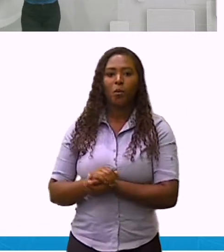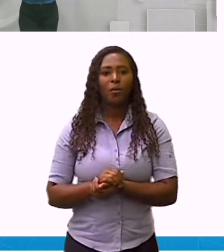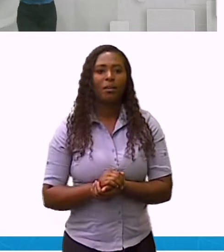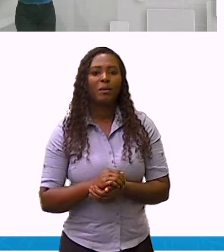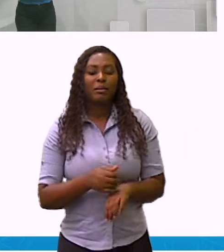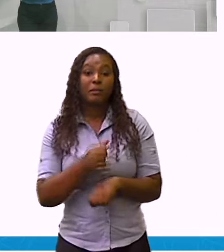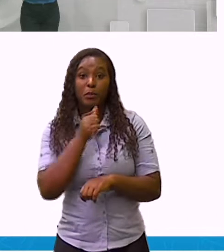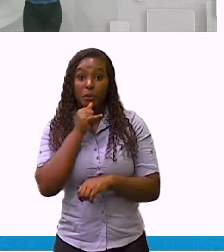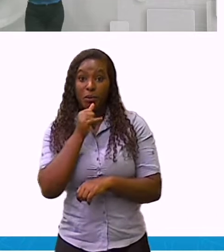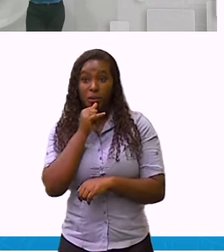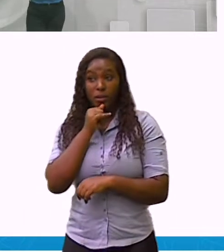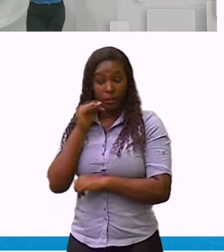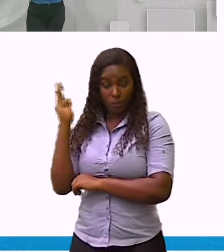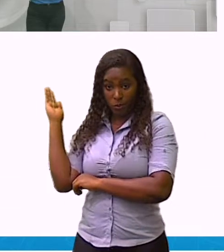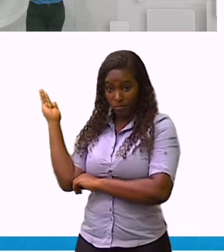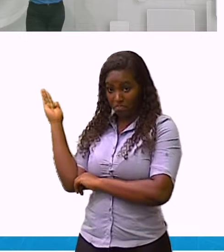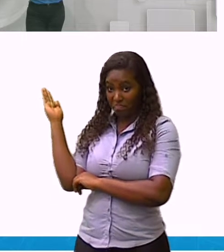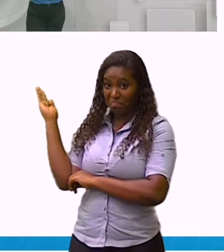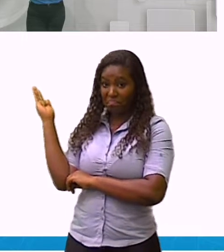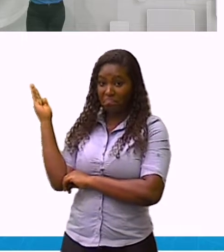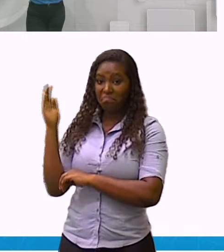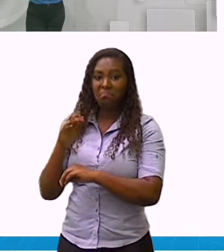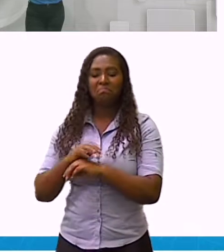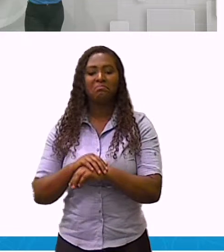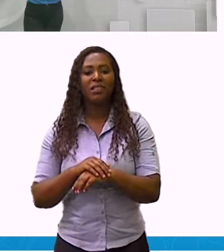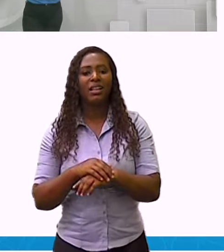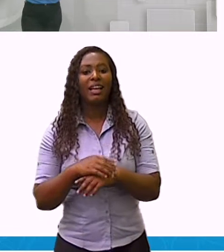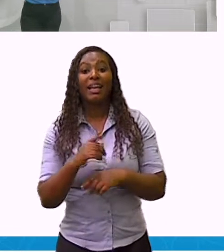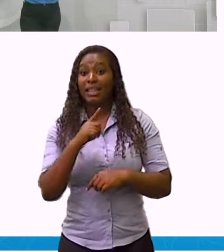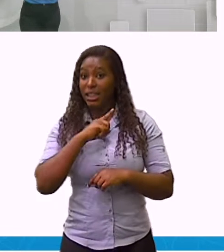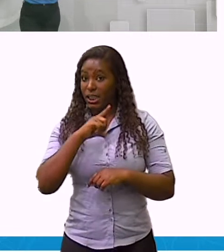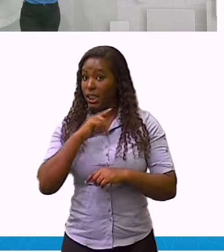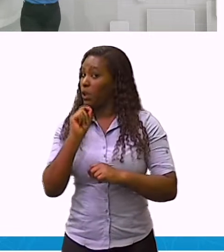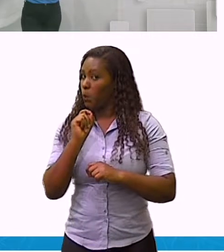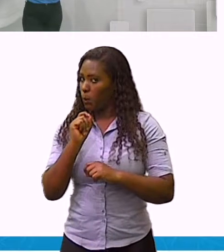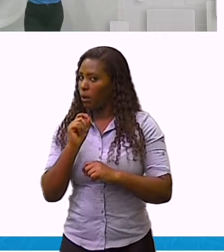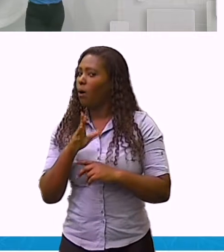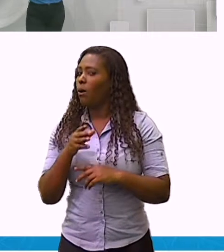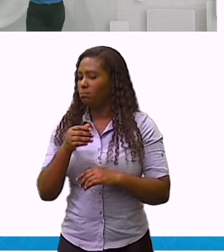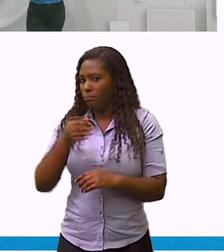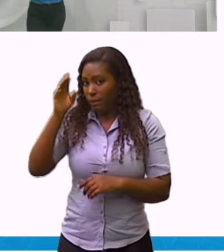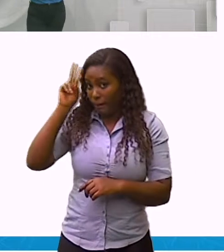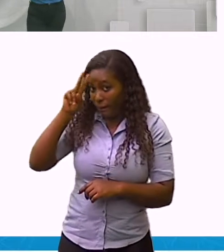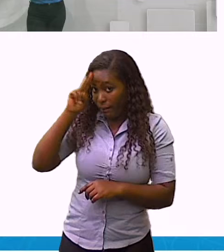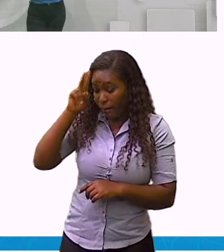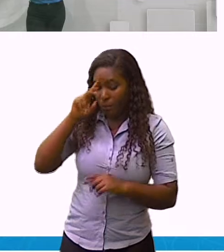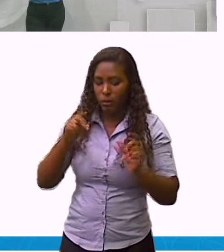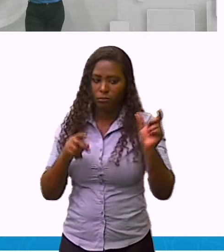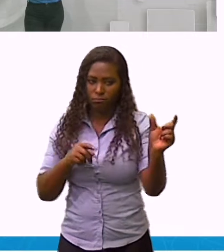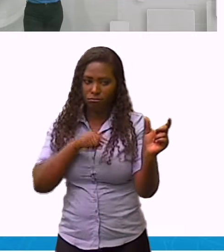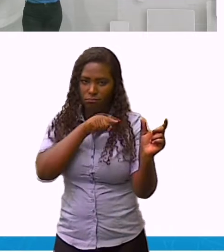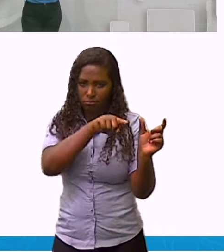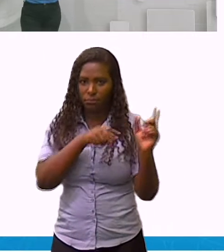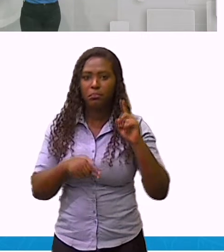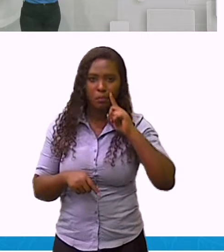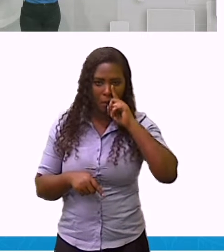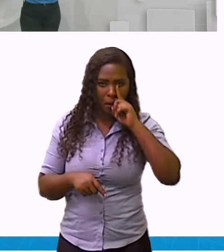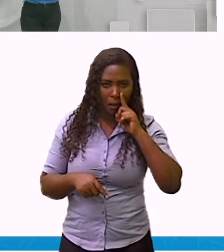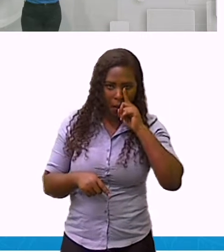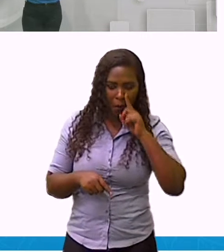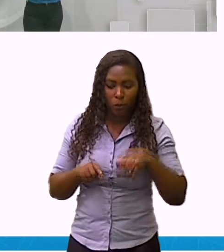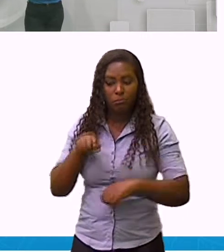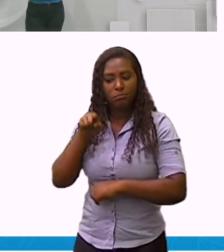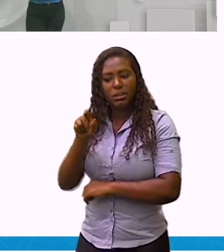Sinalização. Então, nós temos o perigo, que é um potencial do dano, e o risco, que é uma